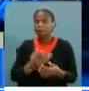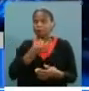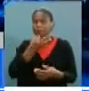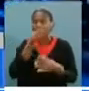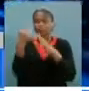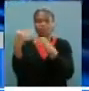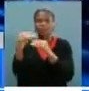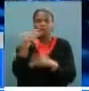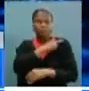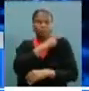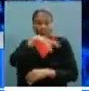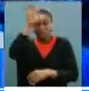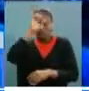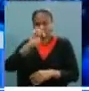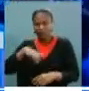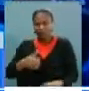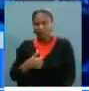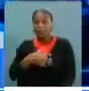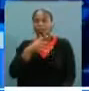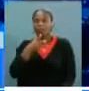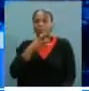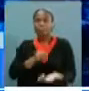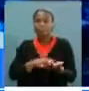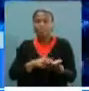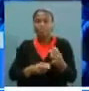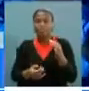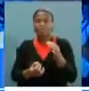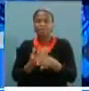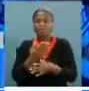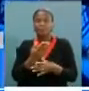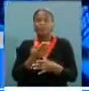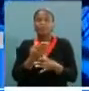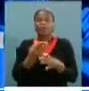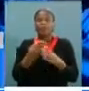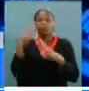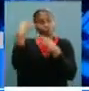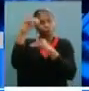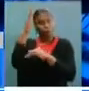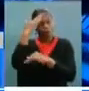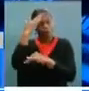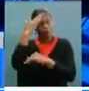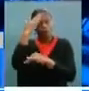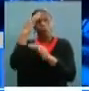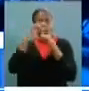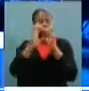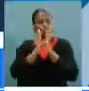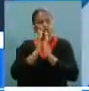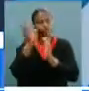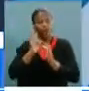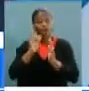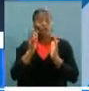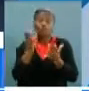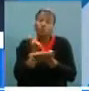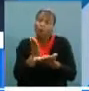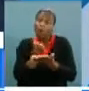falar da educação, o chefe do Executivo cabo-verdiano confirmou a introdução da moral e religião nas escolas públicas, um assunto que tem gerado